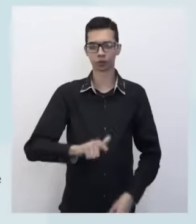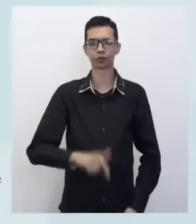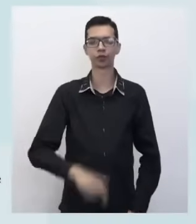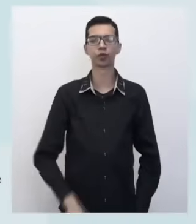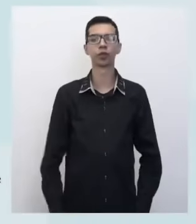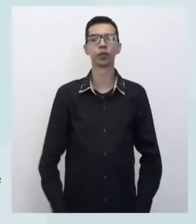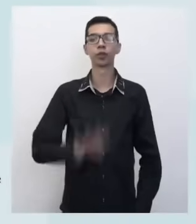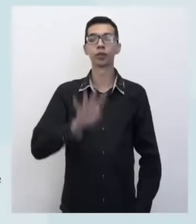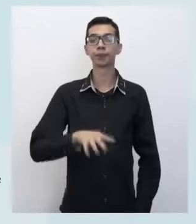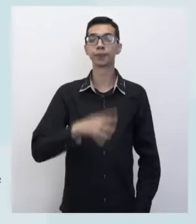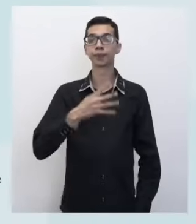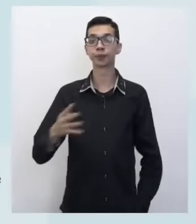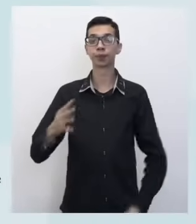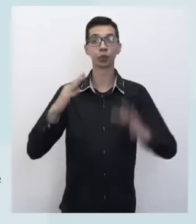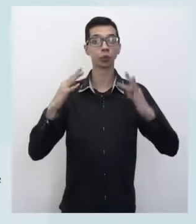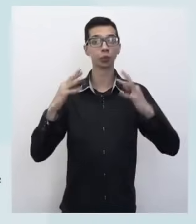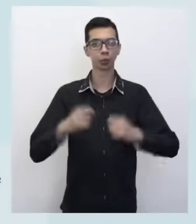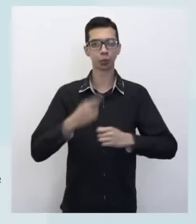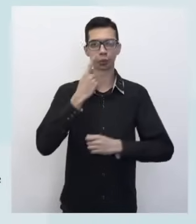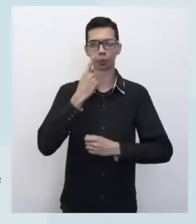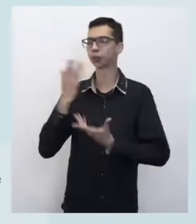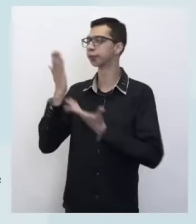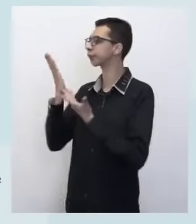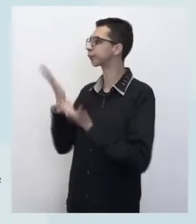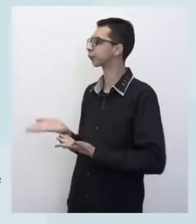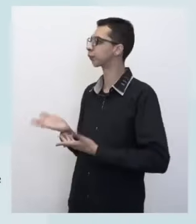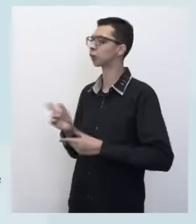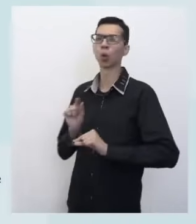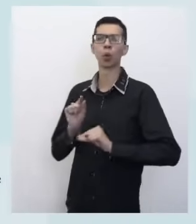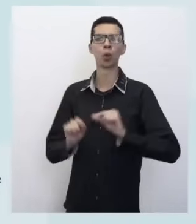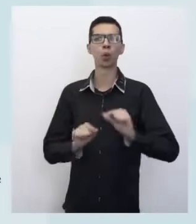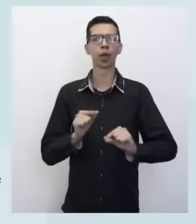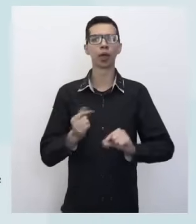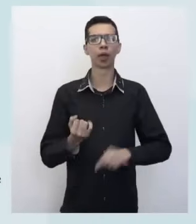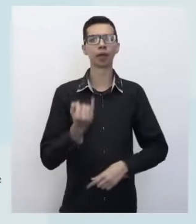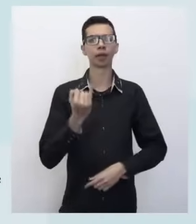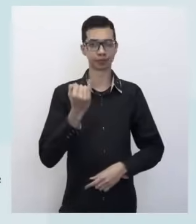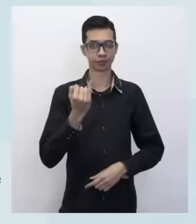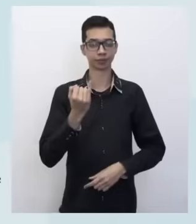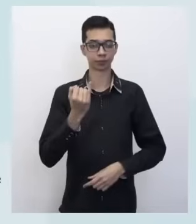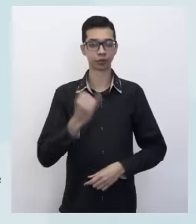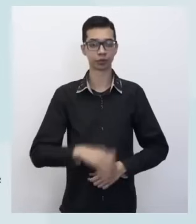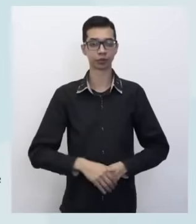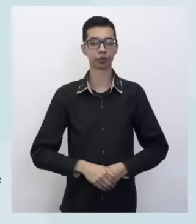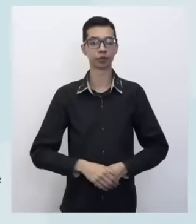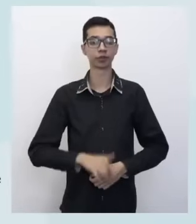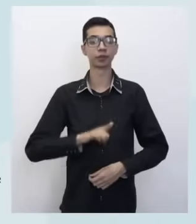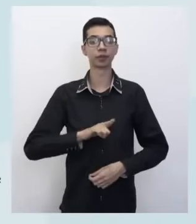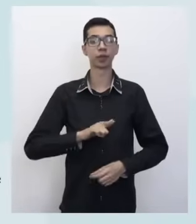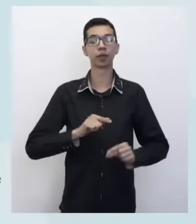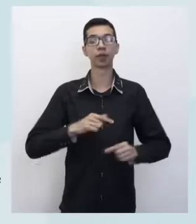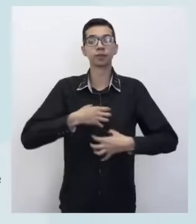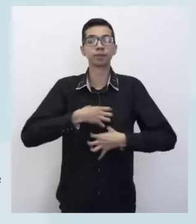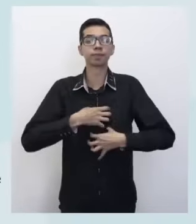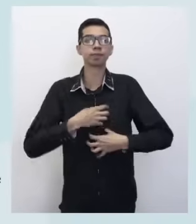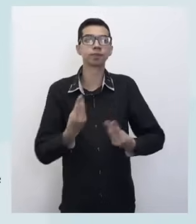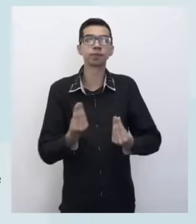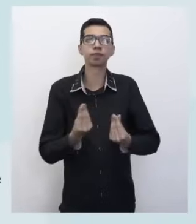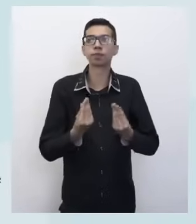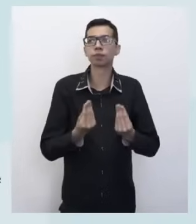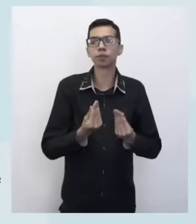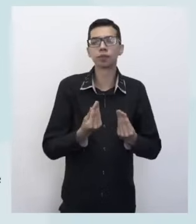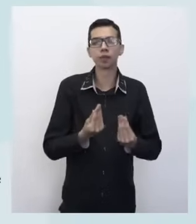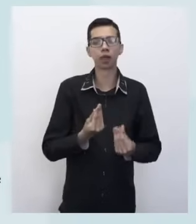planilhinha. O que é interessante? Que a gente tem sensações pessoais. né? Então pode ser, por exemplo,